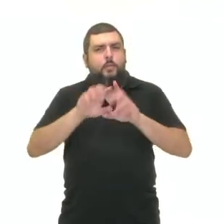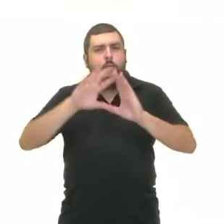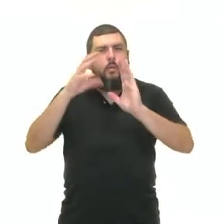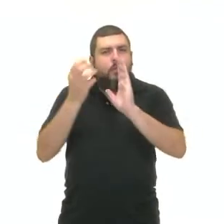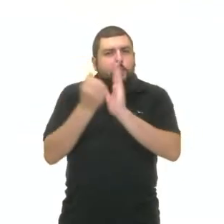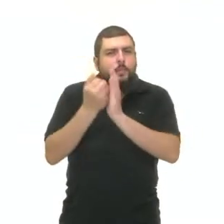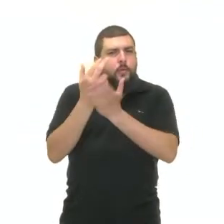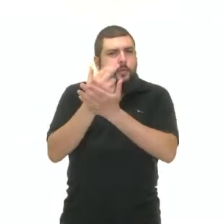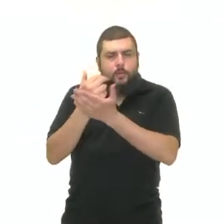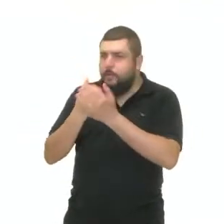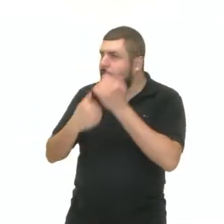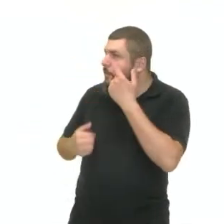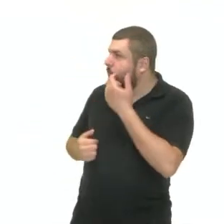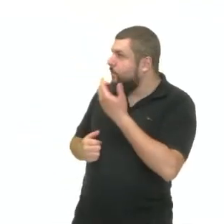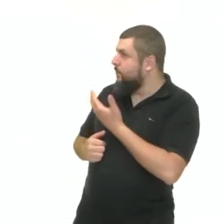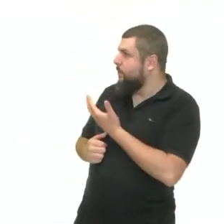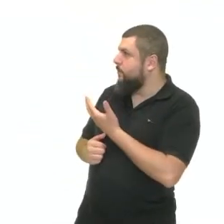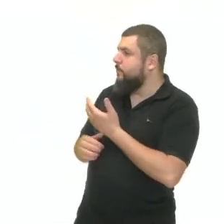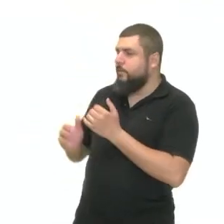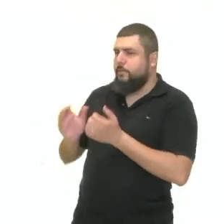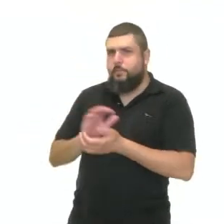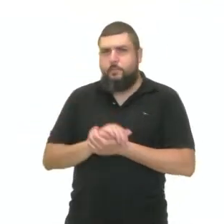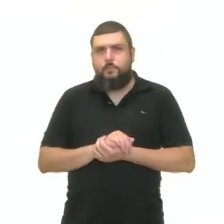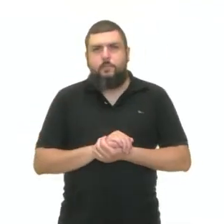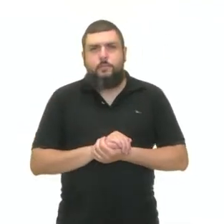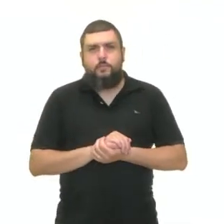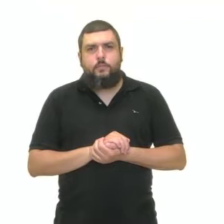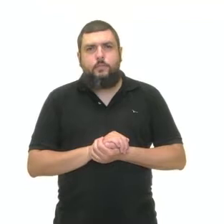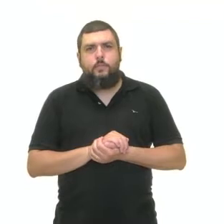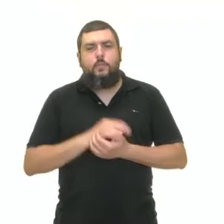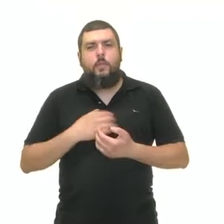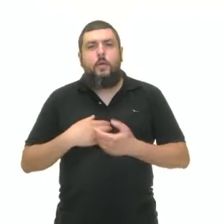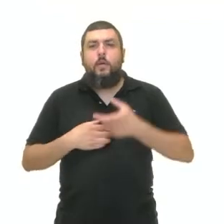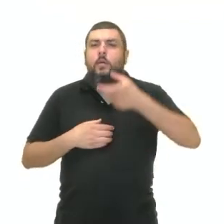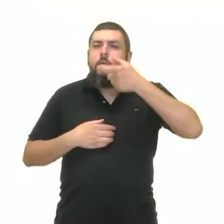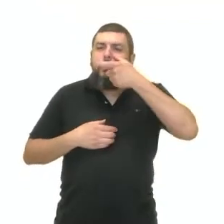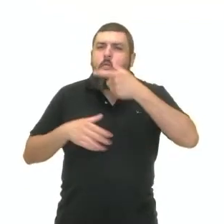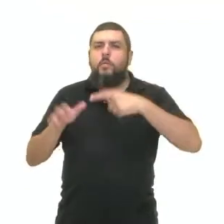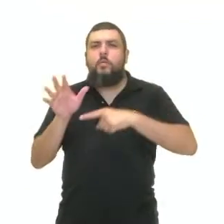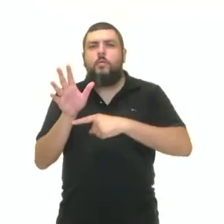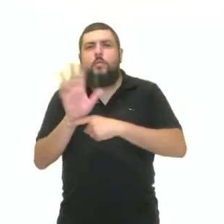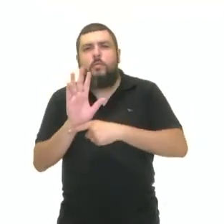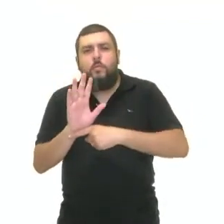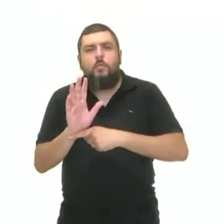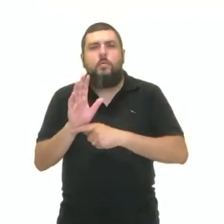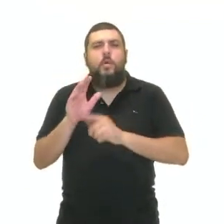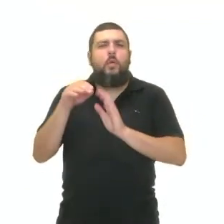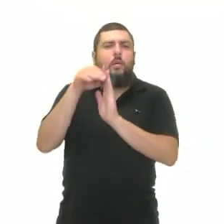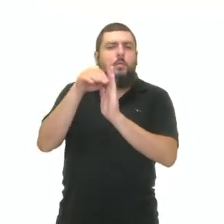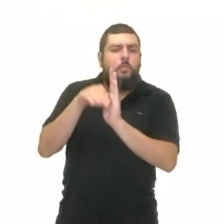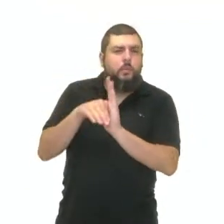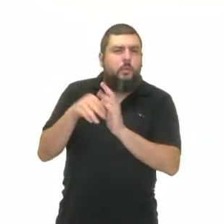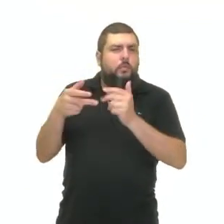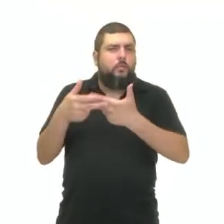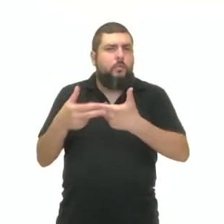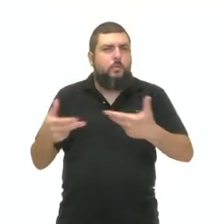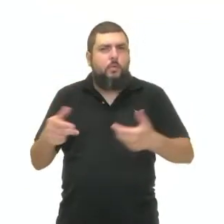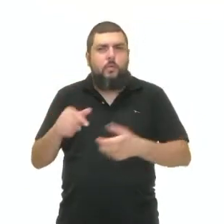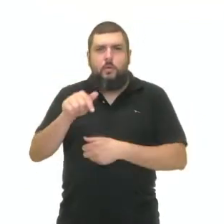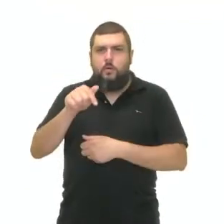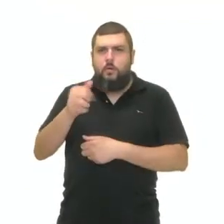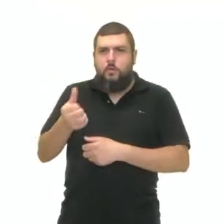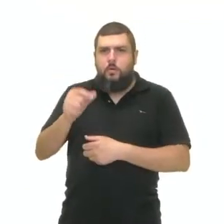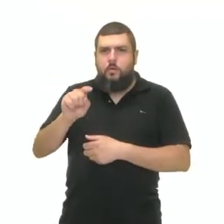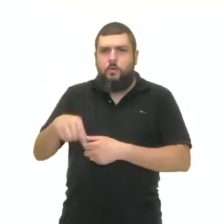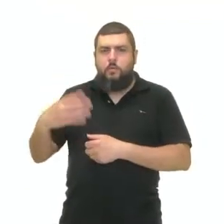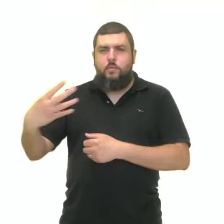identificando. Assistir a vídeos, inclusive programas, séries e filmes, ó, 76,4%.